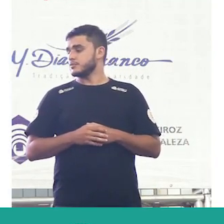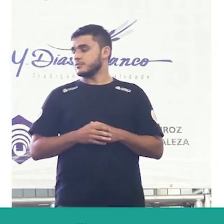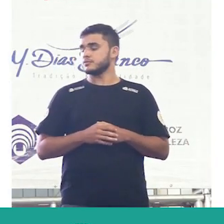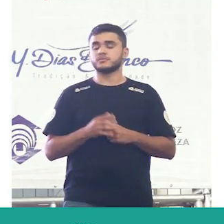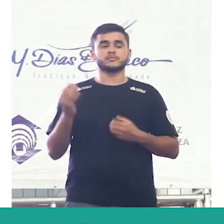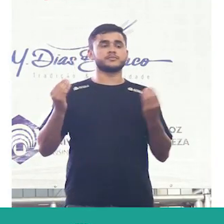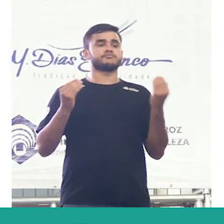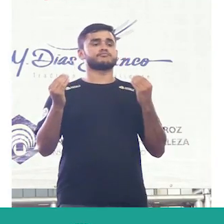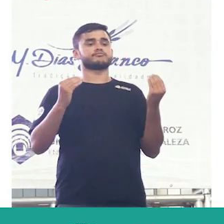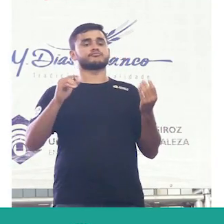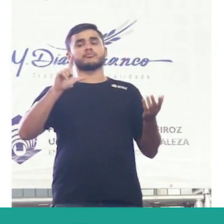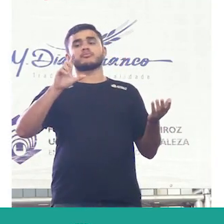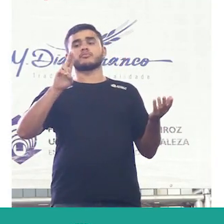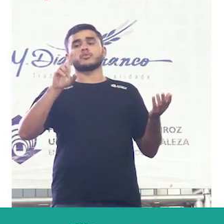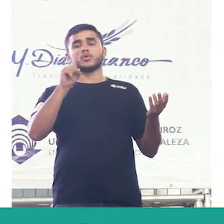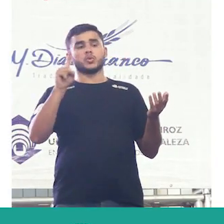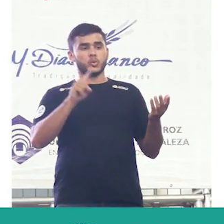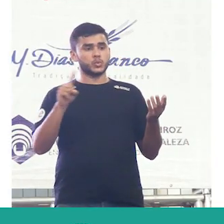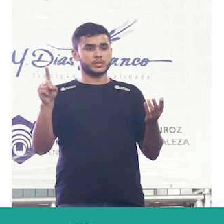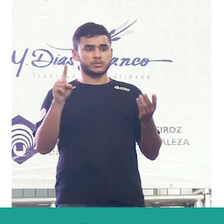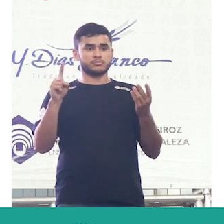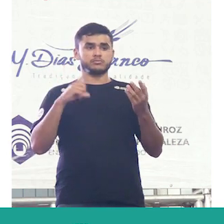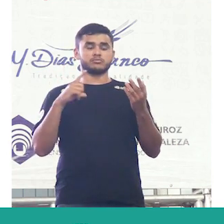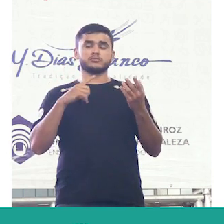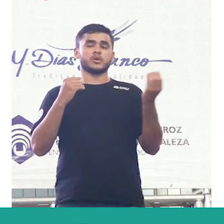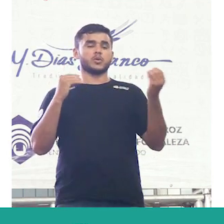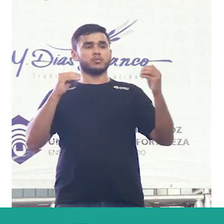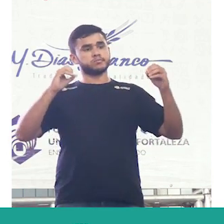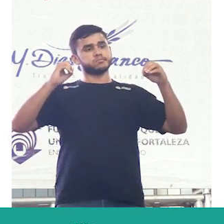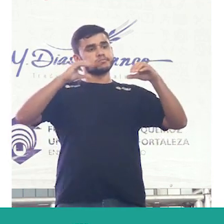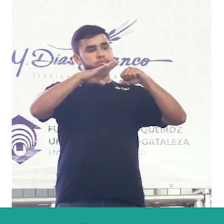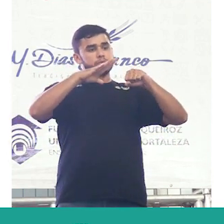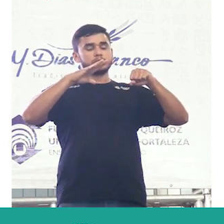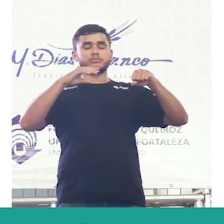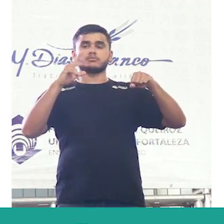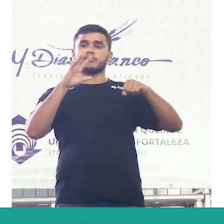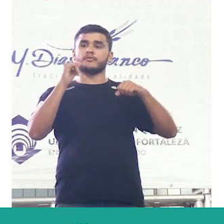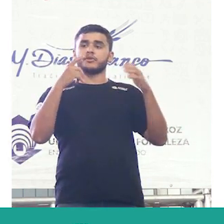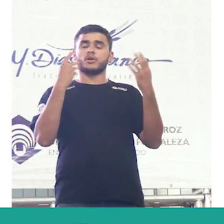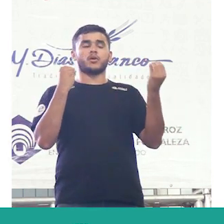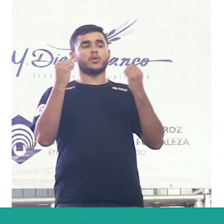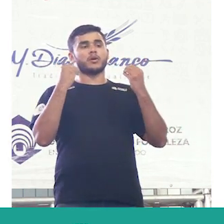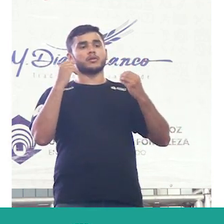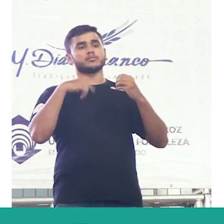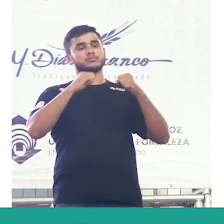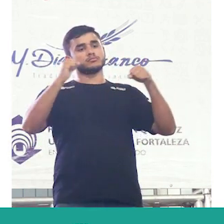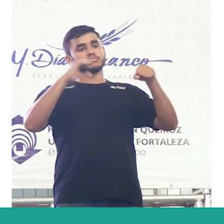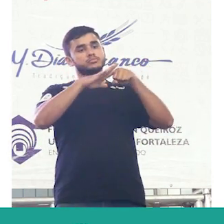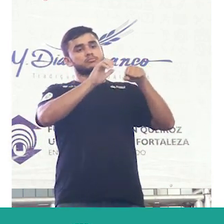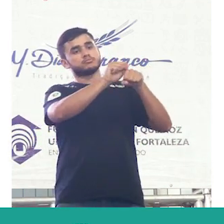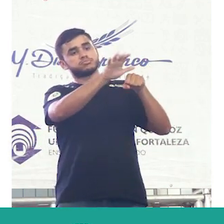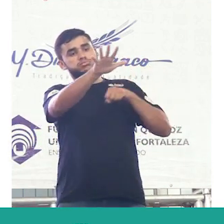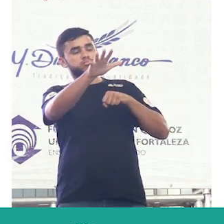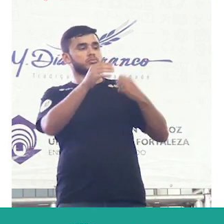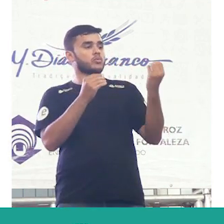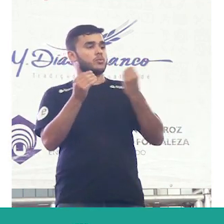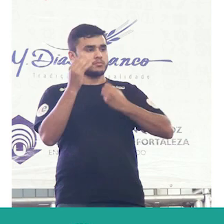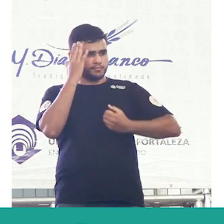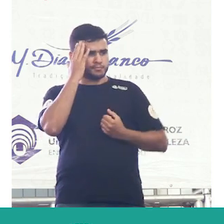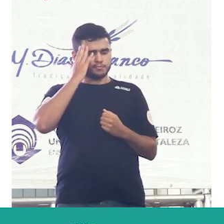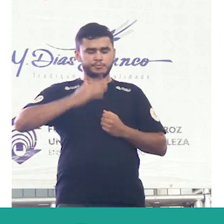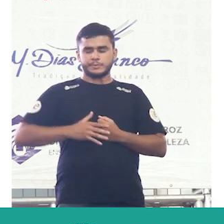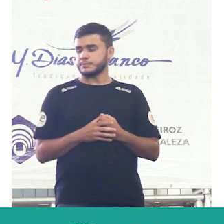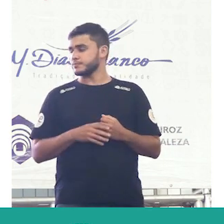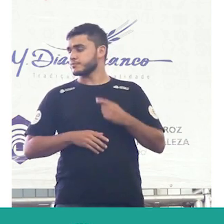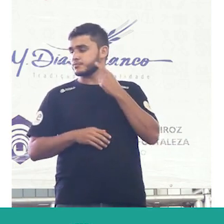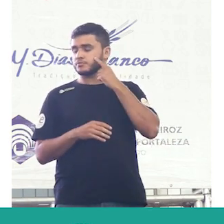com a luz com os meios materiais. Podemos classificar os meios materiais de acordo com a forma de luz que ele se propaga ou não nos meios. Bora lá. O